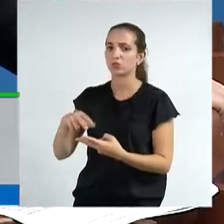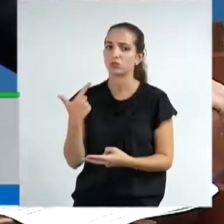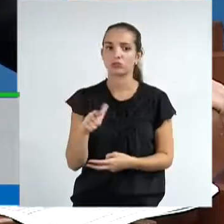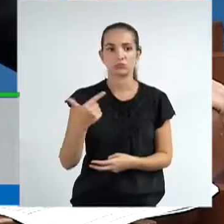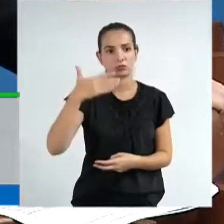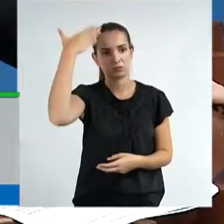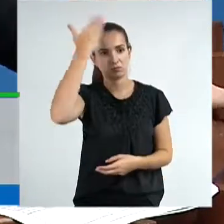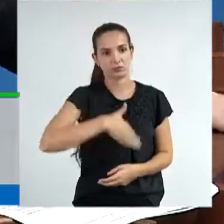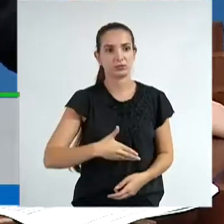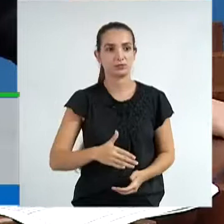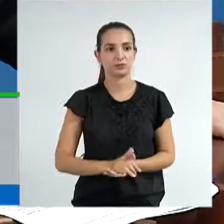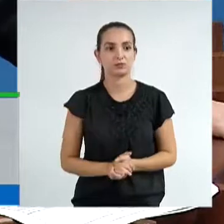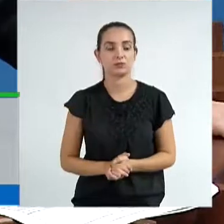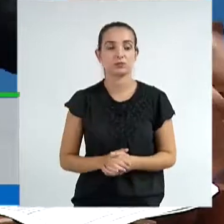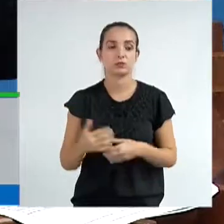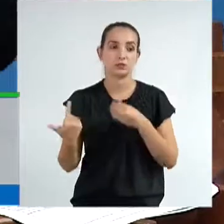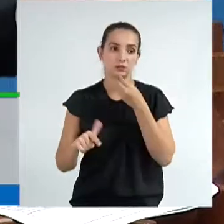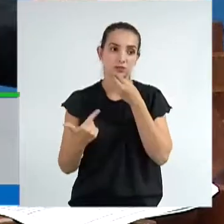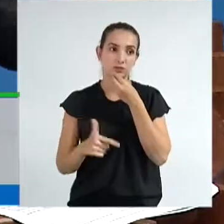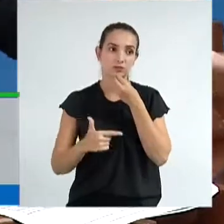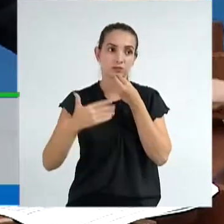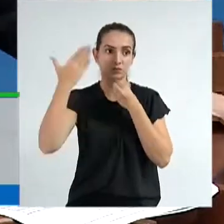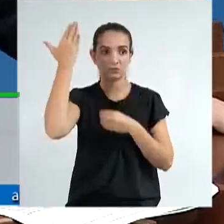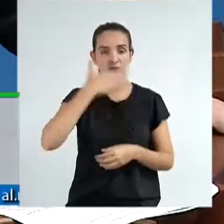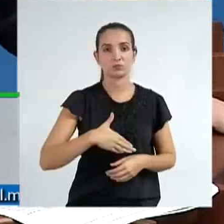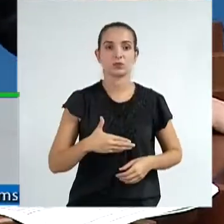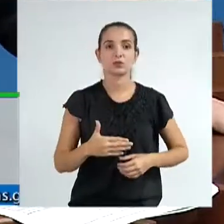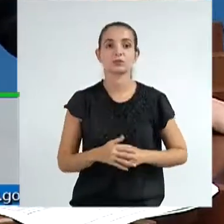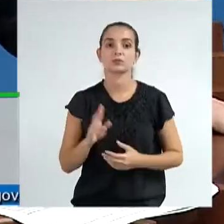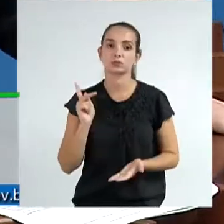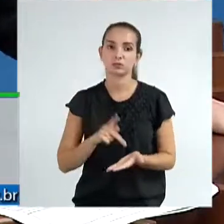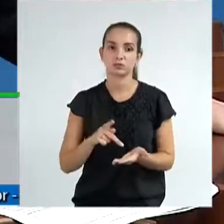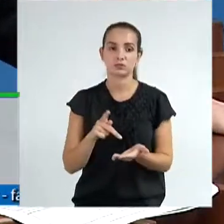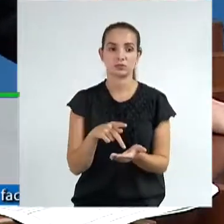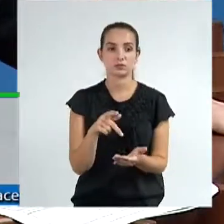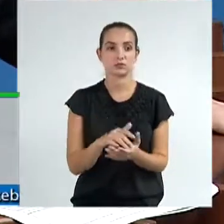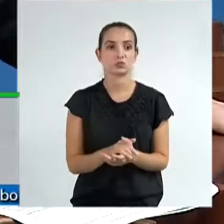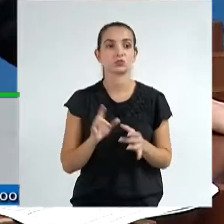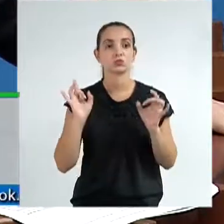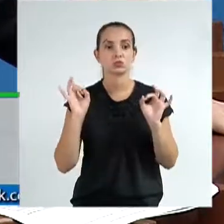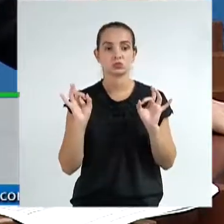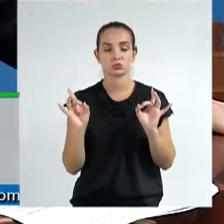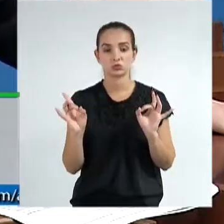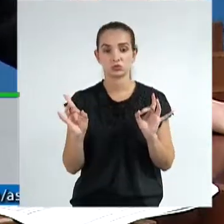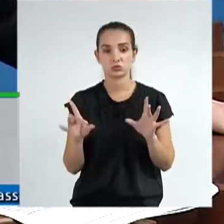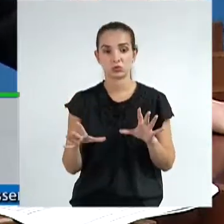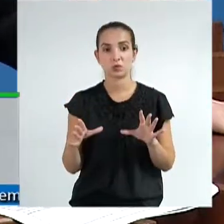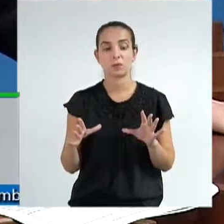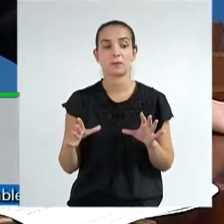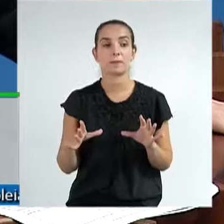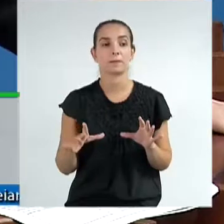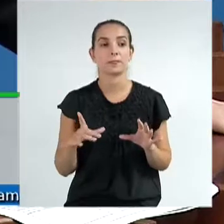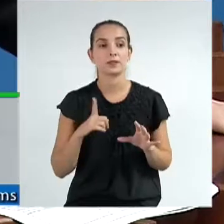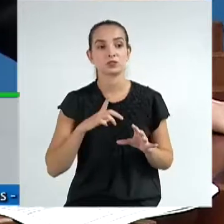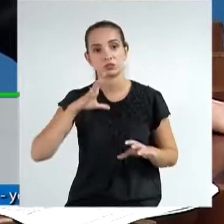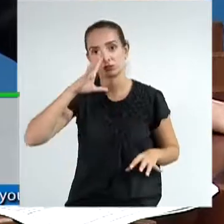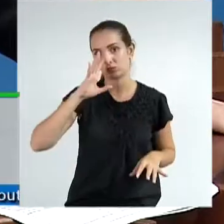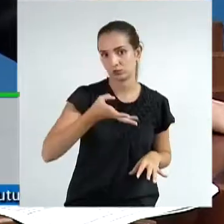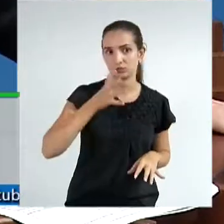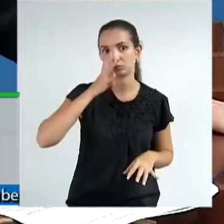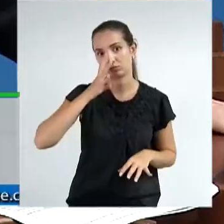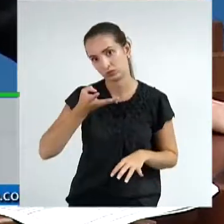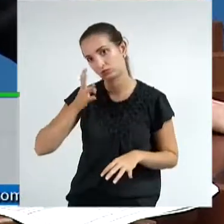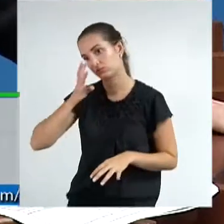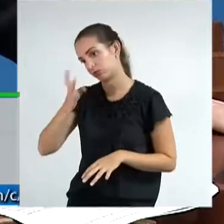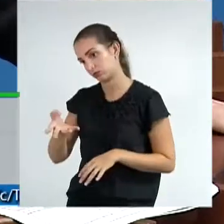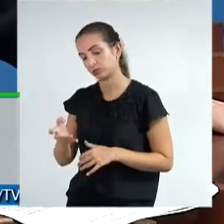provas, condenação sem provas materiais, apenas baseada em delações